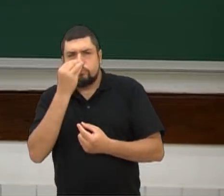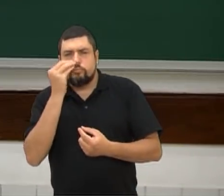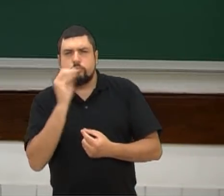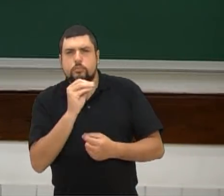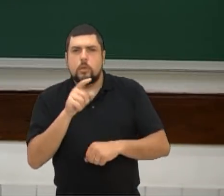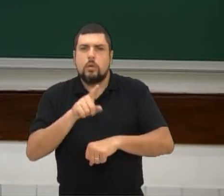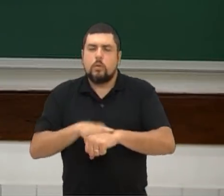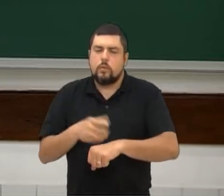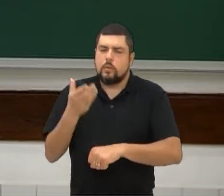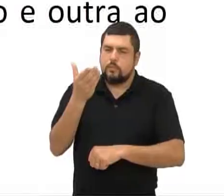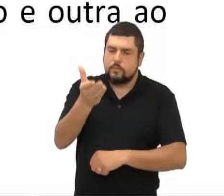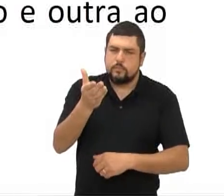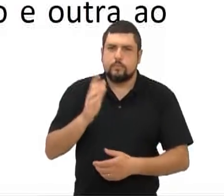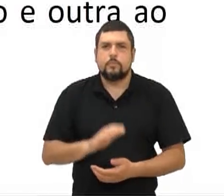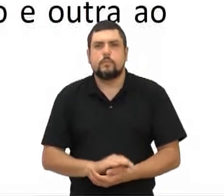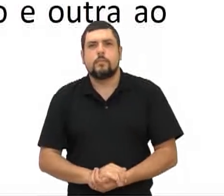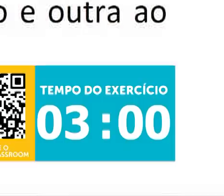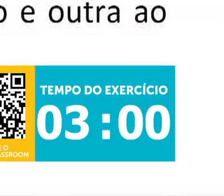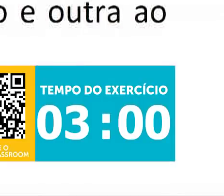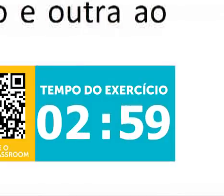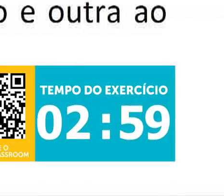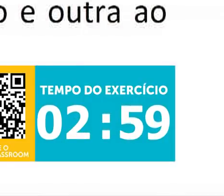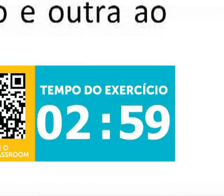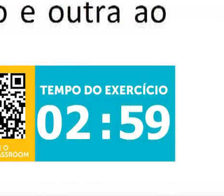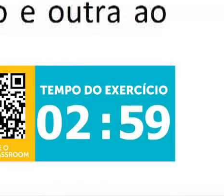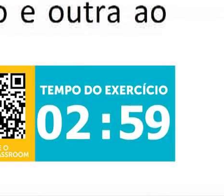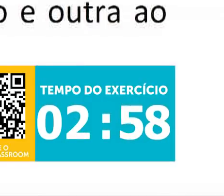vocês fazerem isso e eu já volto para a gente continuar.